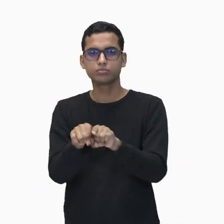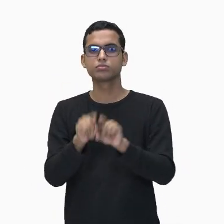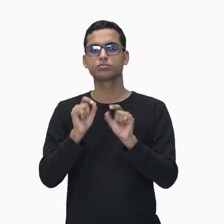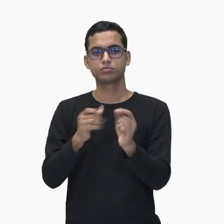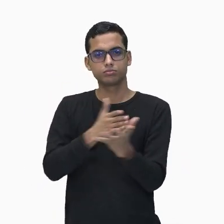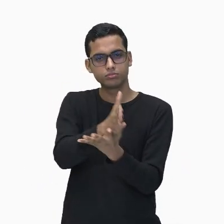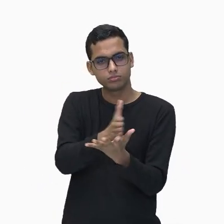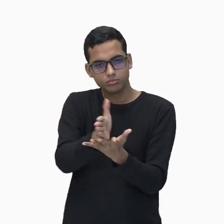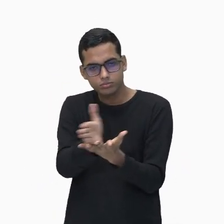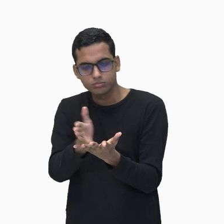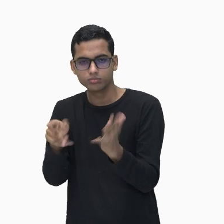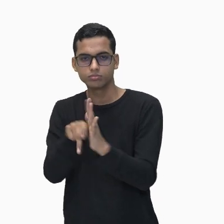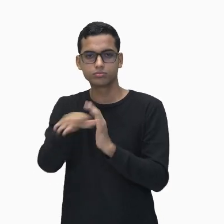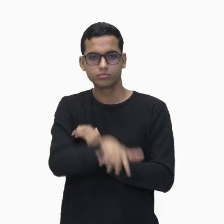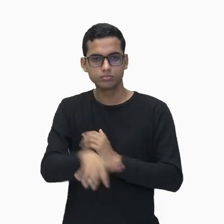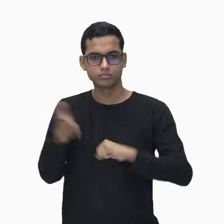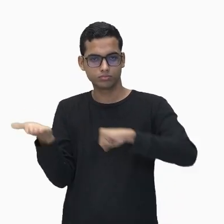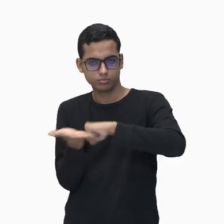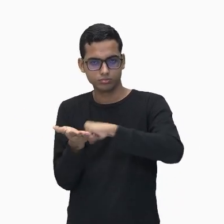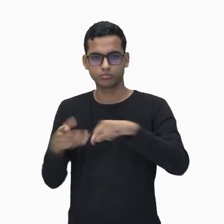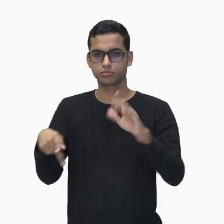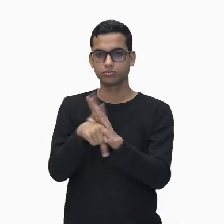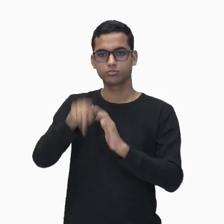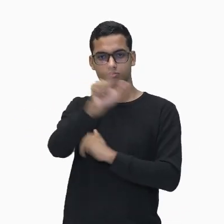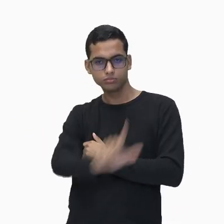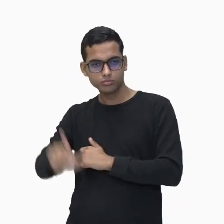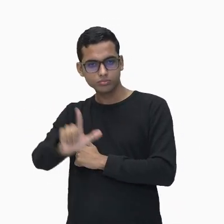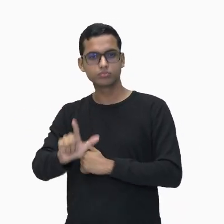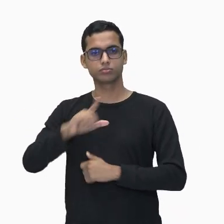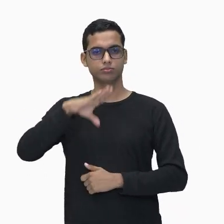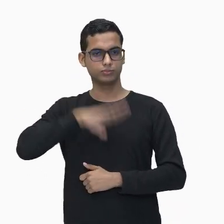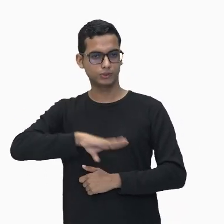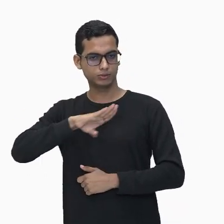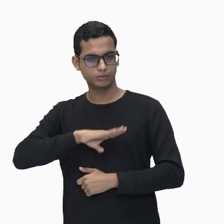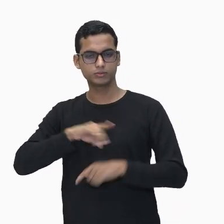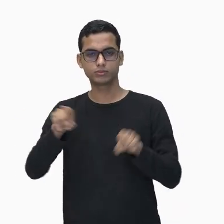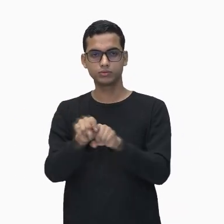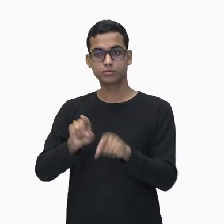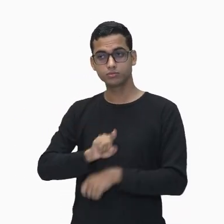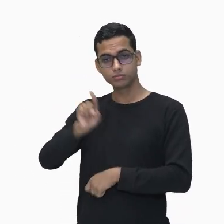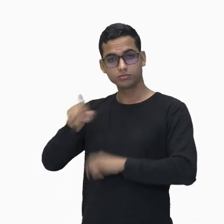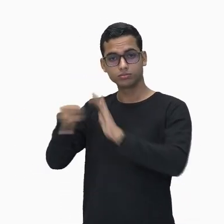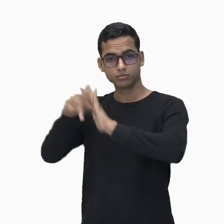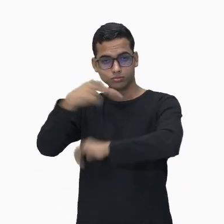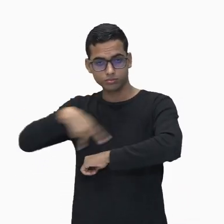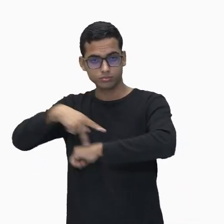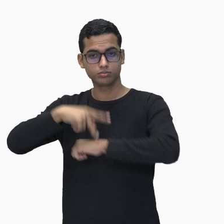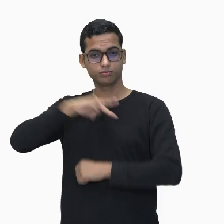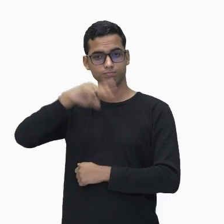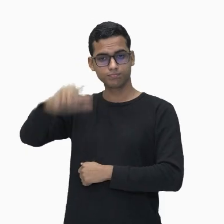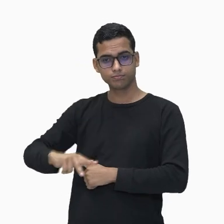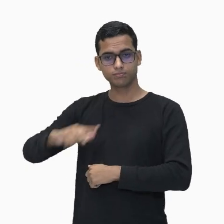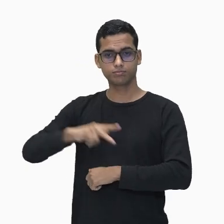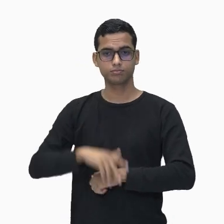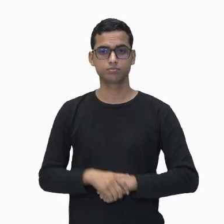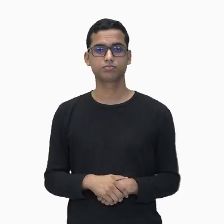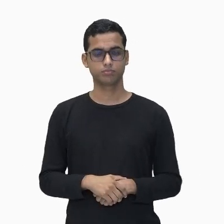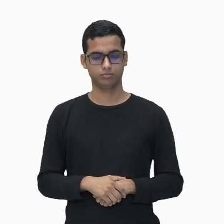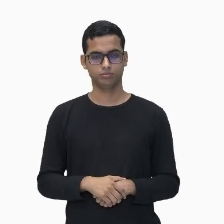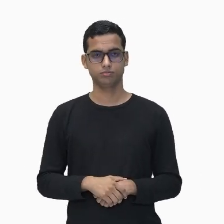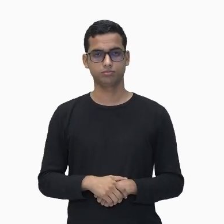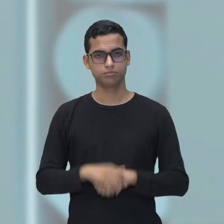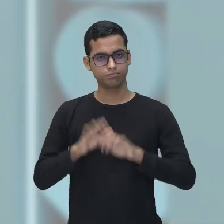vamos trabalhar com as tendências contemporâneas da língua, em literatura de língua portuguesa,